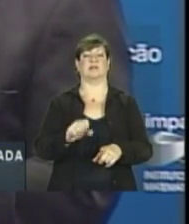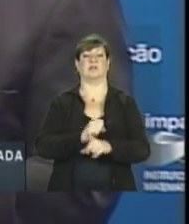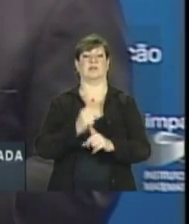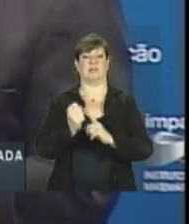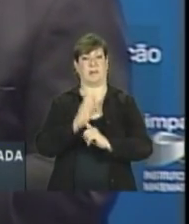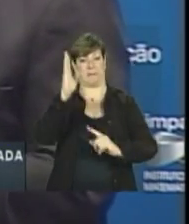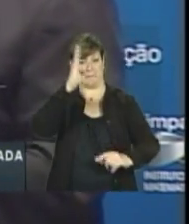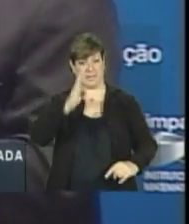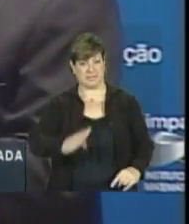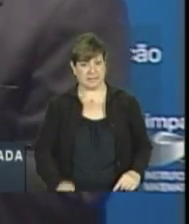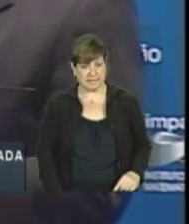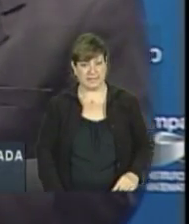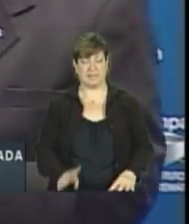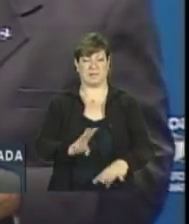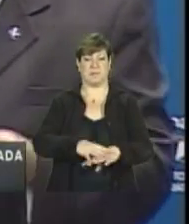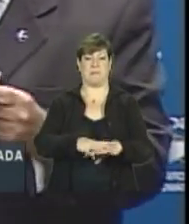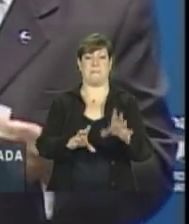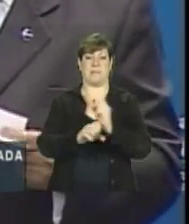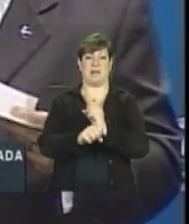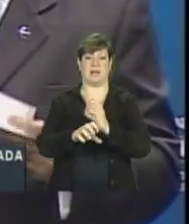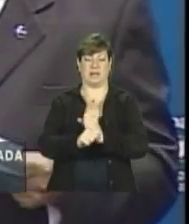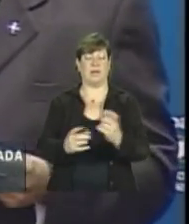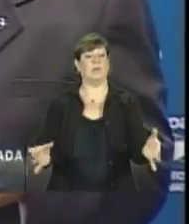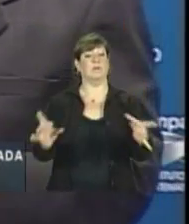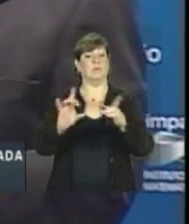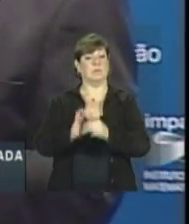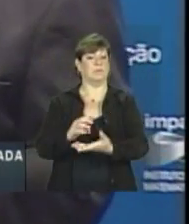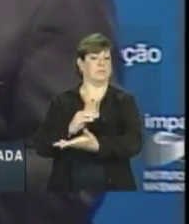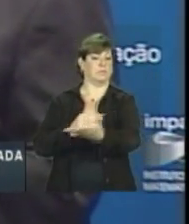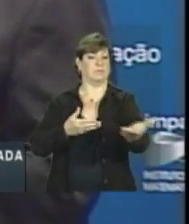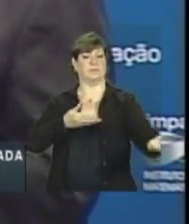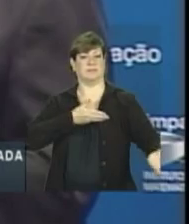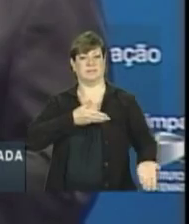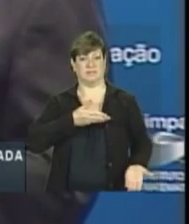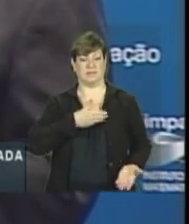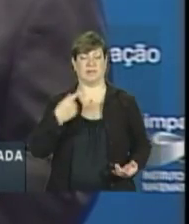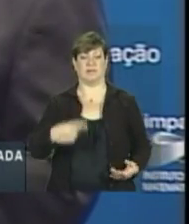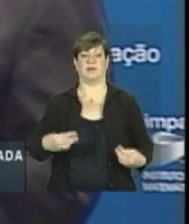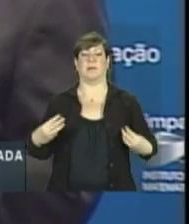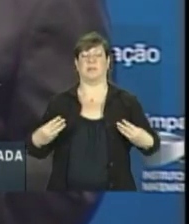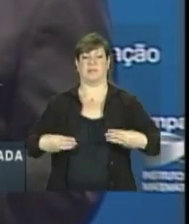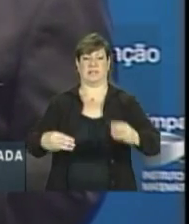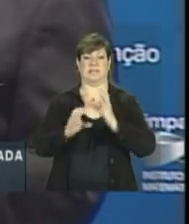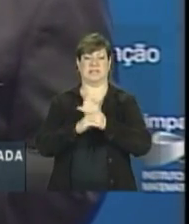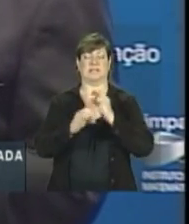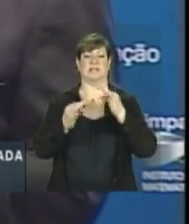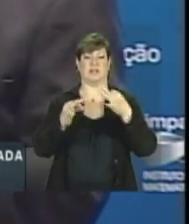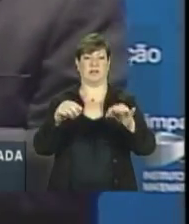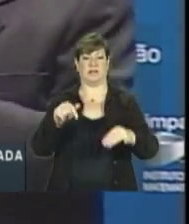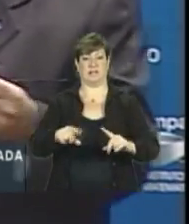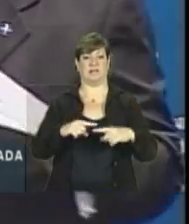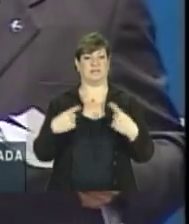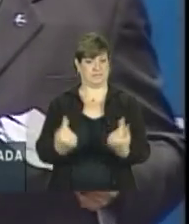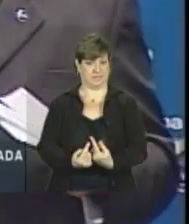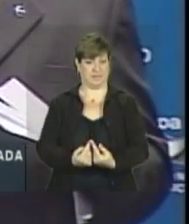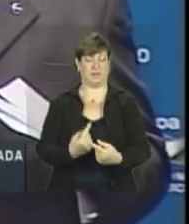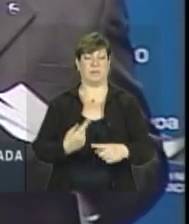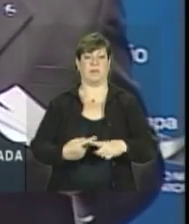de Matemática. São os esteios, os parceiros do Ministério da Ciência e Tecnologia nesse evento. Eles